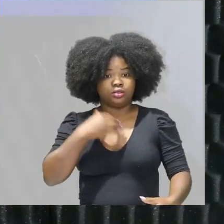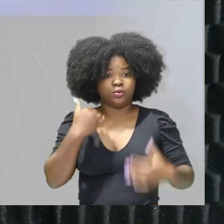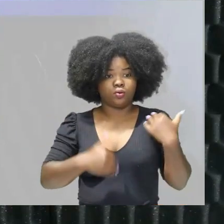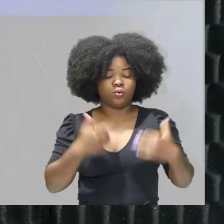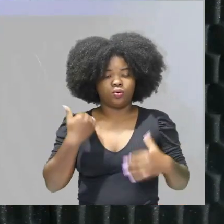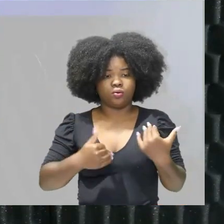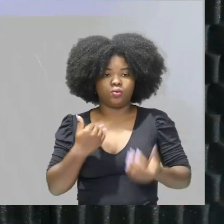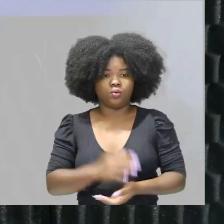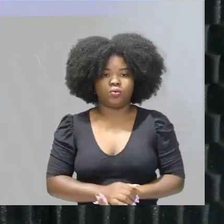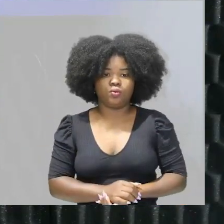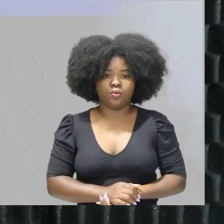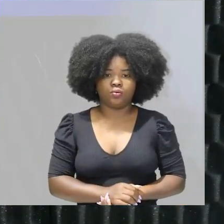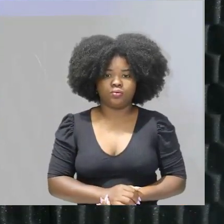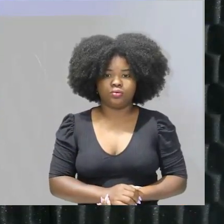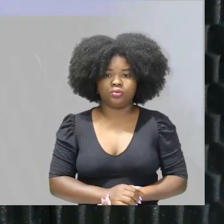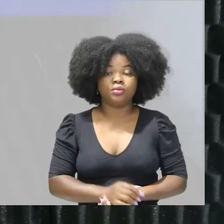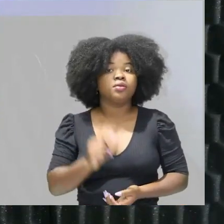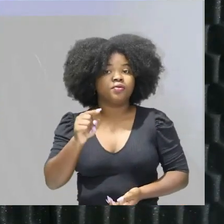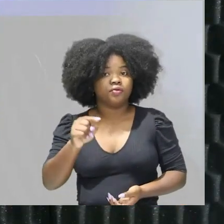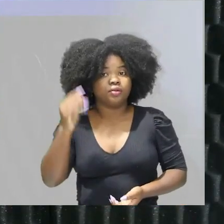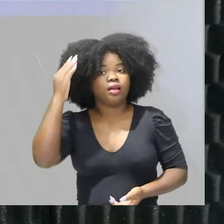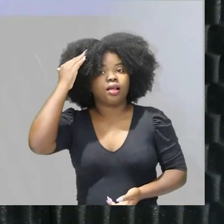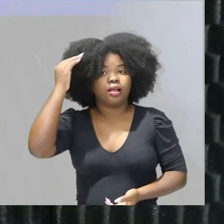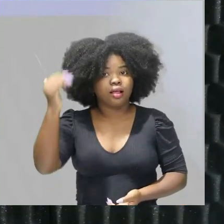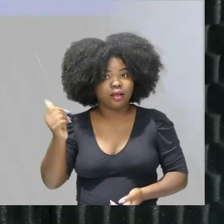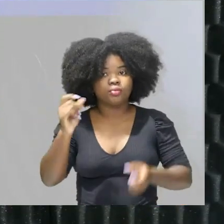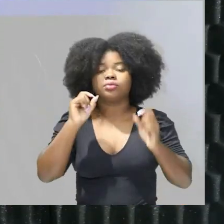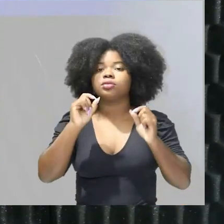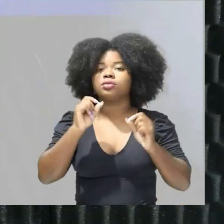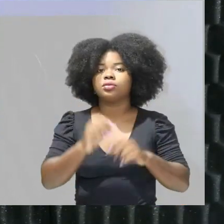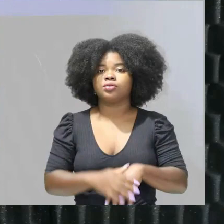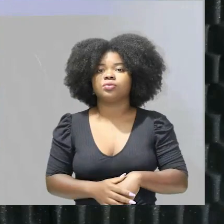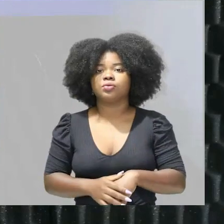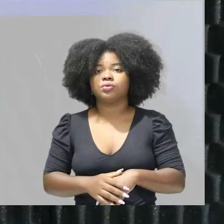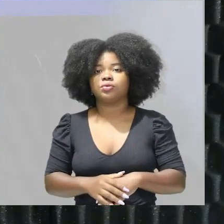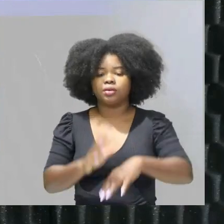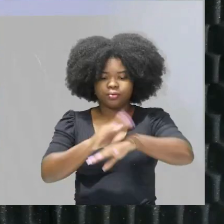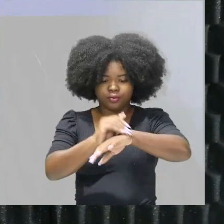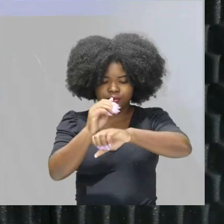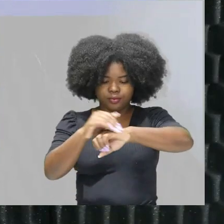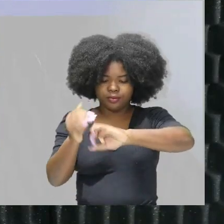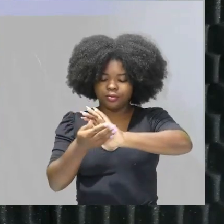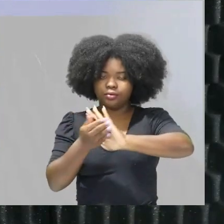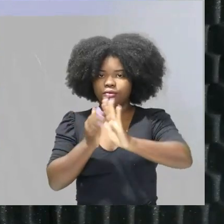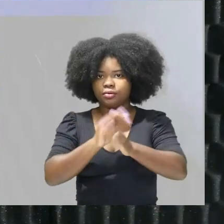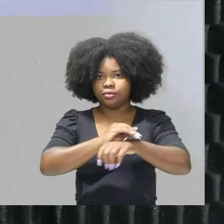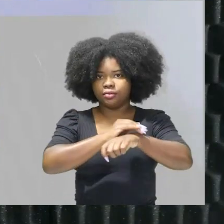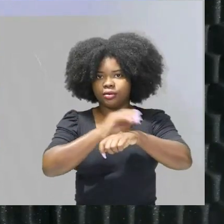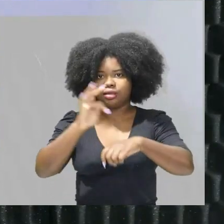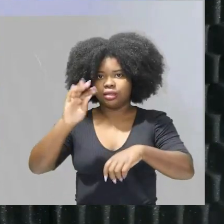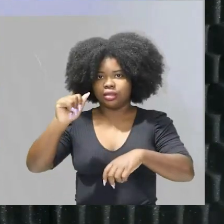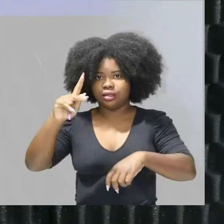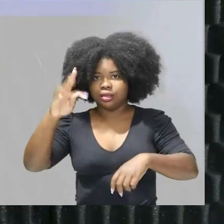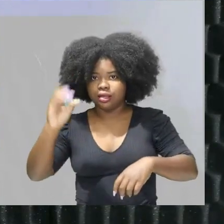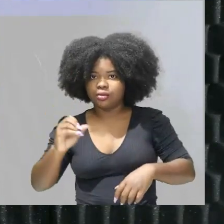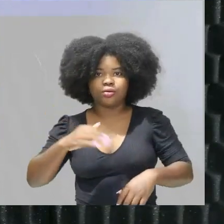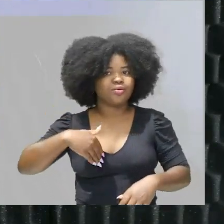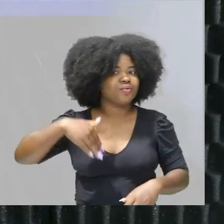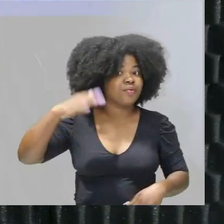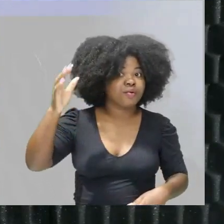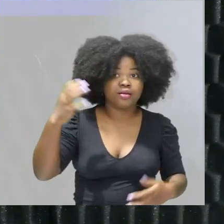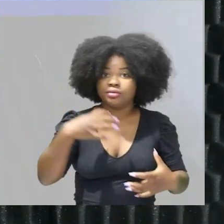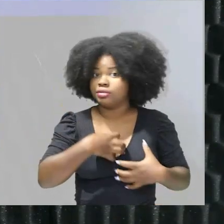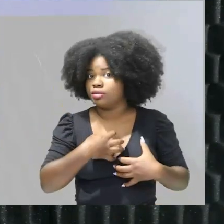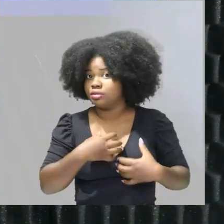na apreensão da realidade você sabe que a pele o tato é um dos maiores sentidos que nós embora